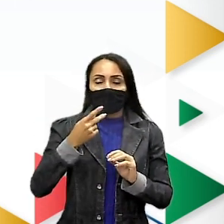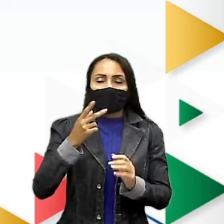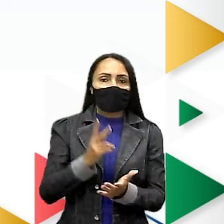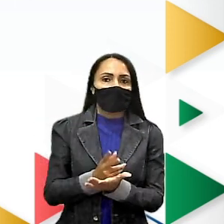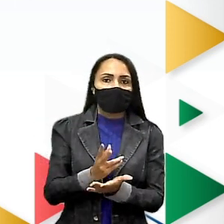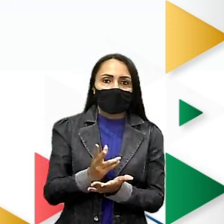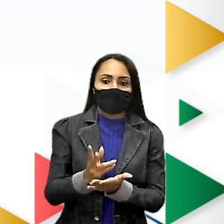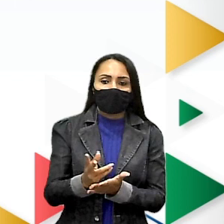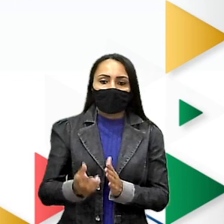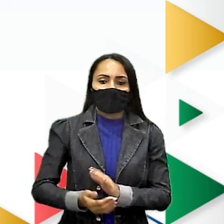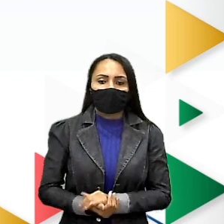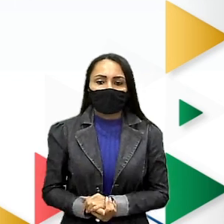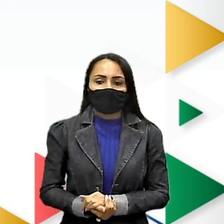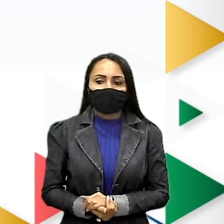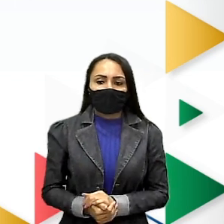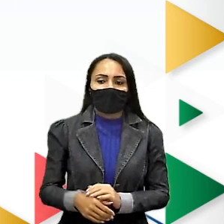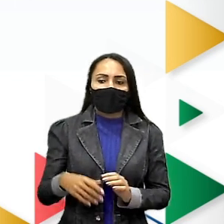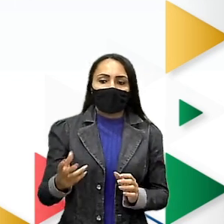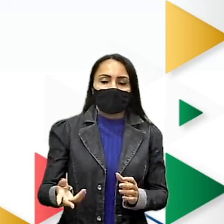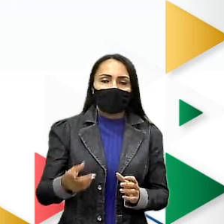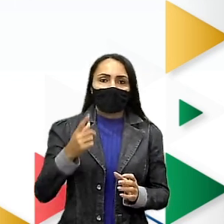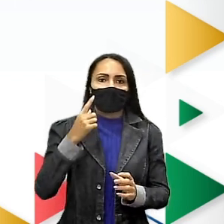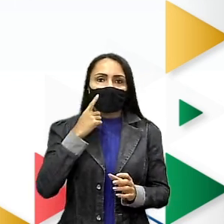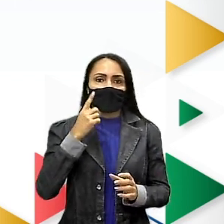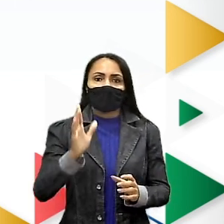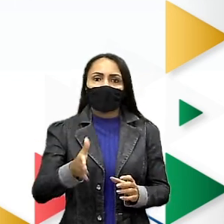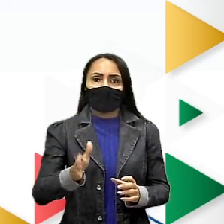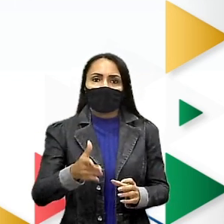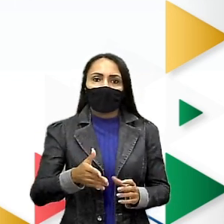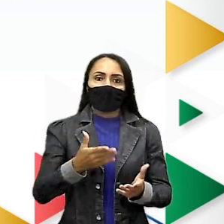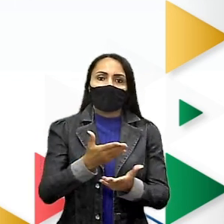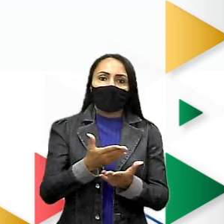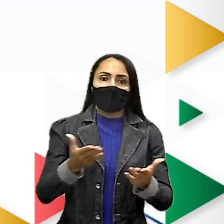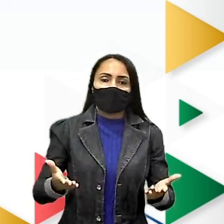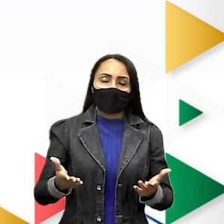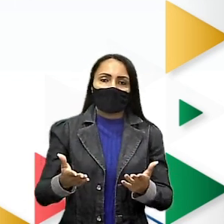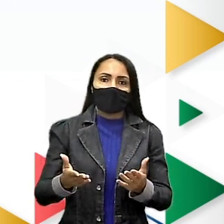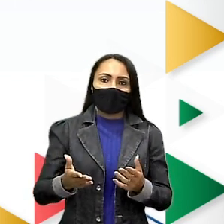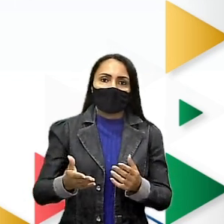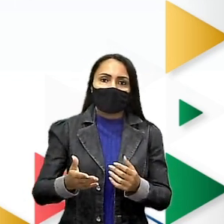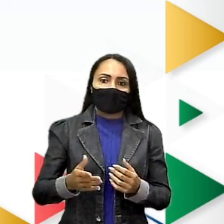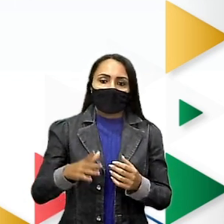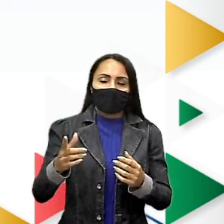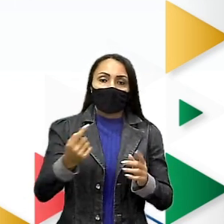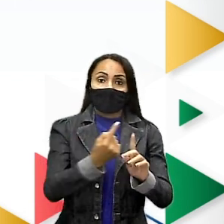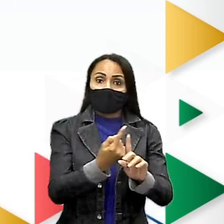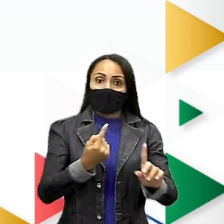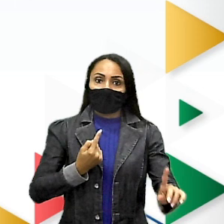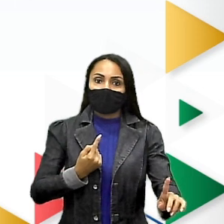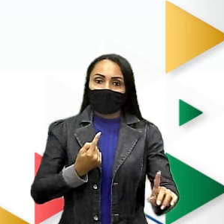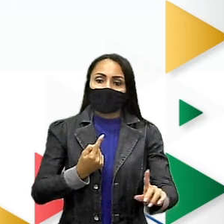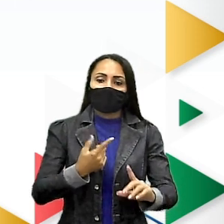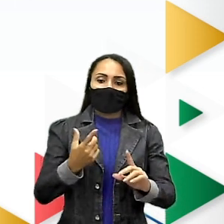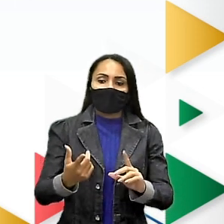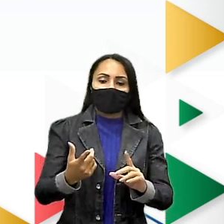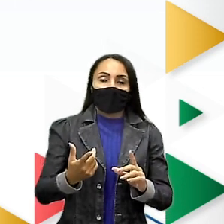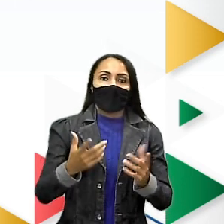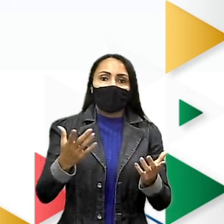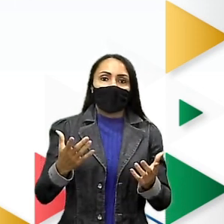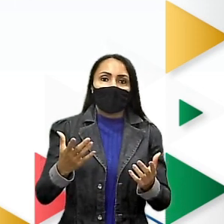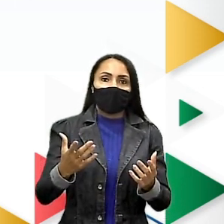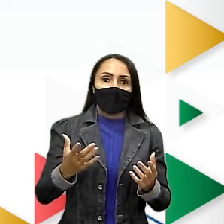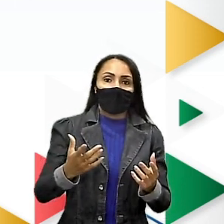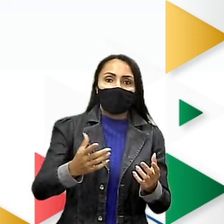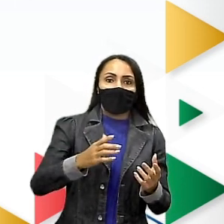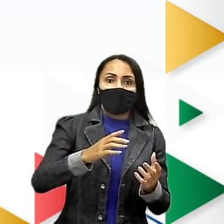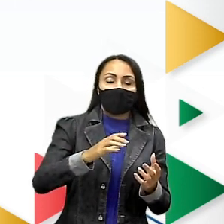notação científica, é aquele mesmo que você já ouviu falar sobre astronomia, sobre distâncias astronômicas, quando se fala